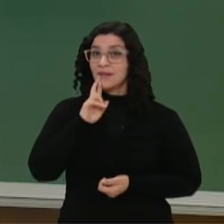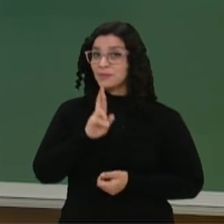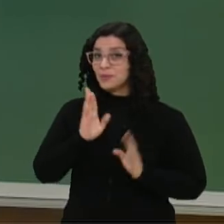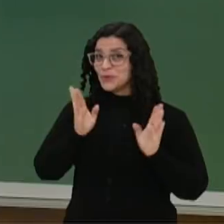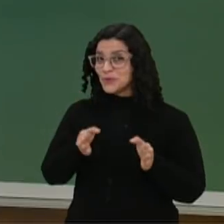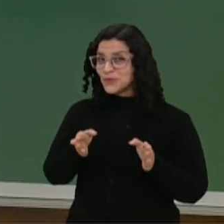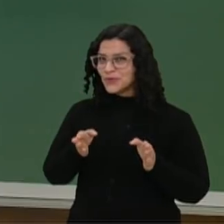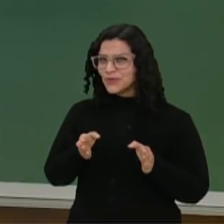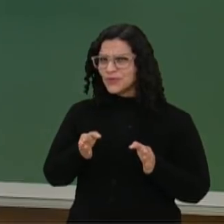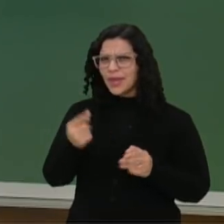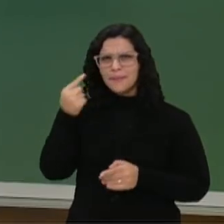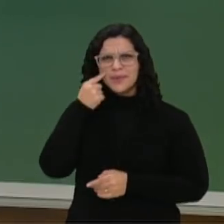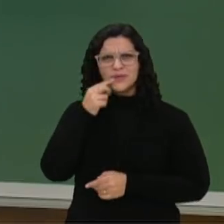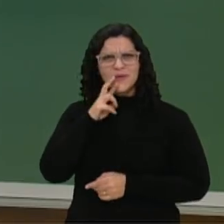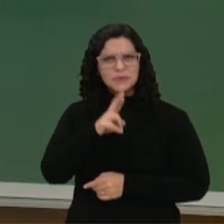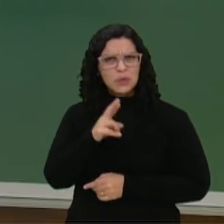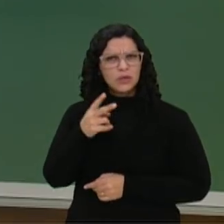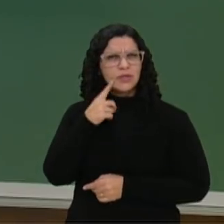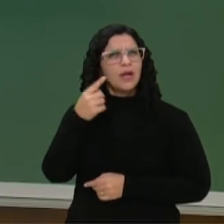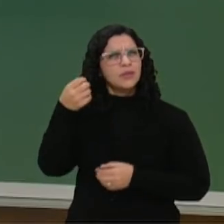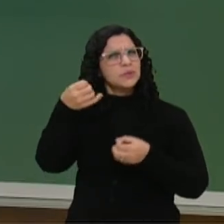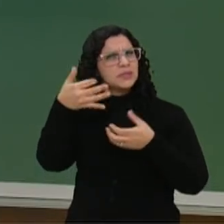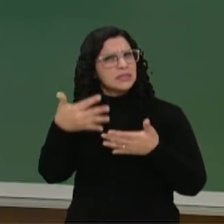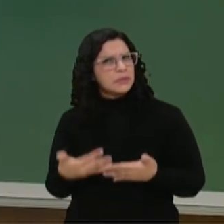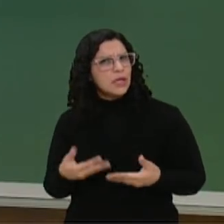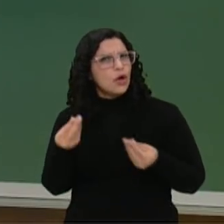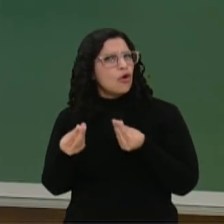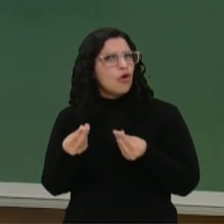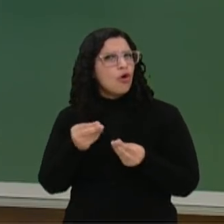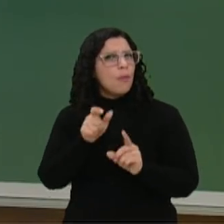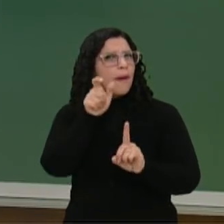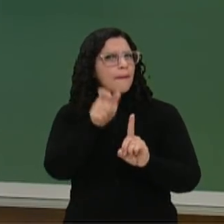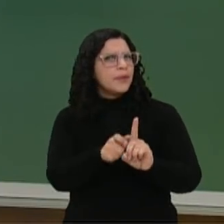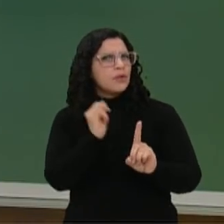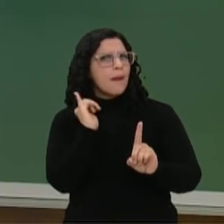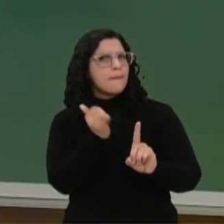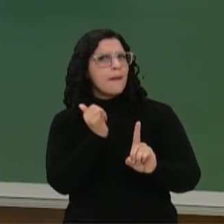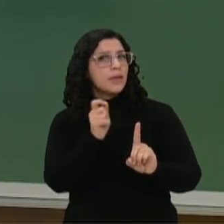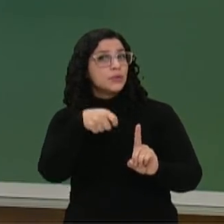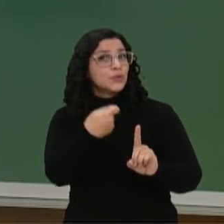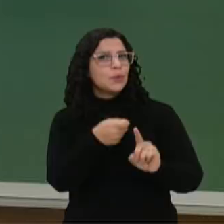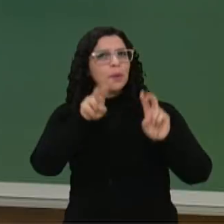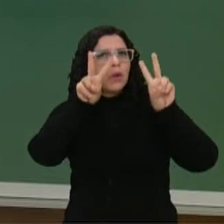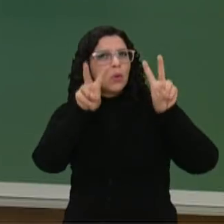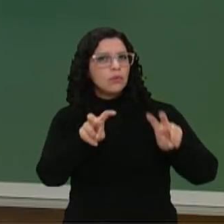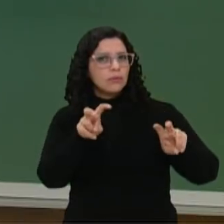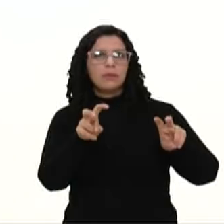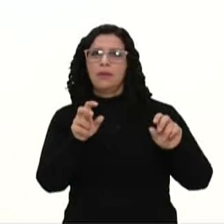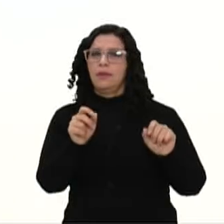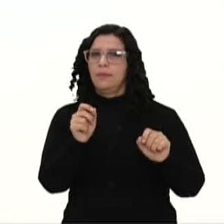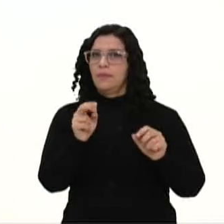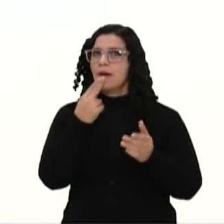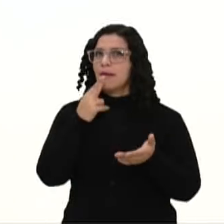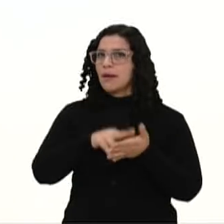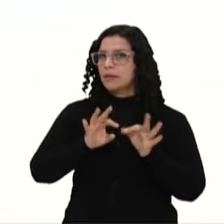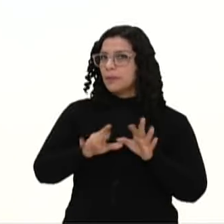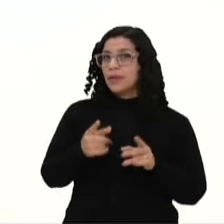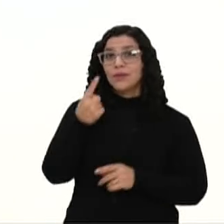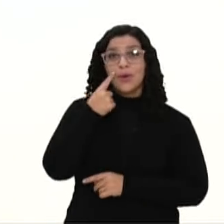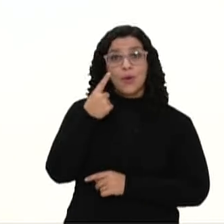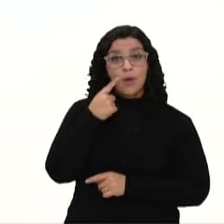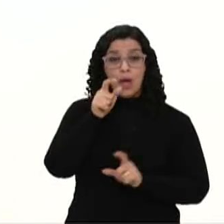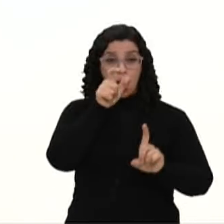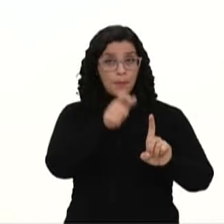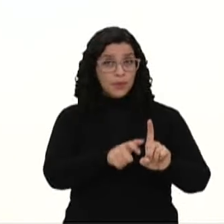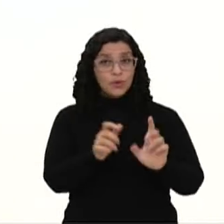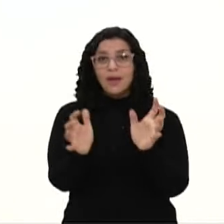Respondeu, elaborou sua resposta? Conseguiu caracterizar como que é esse destinatário da carta aberta? Então confira. É um